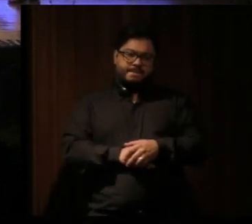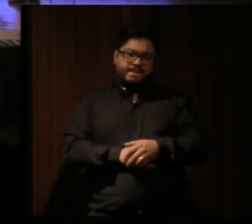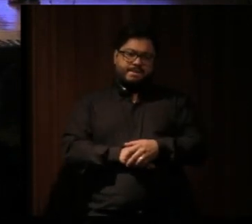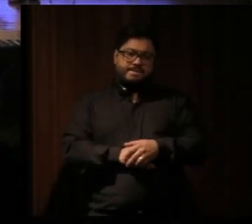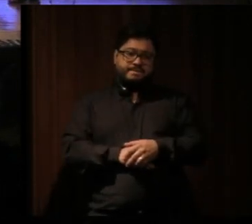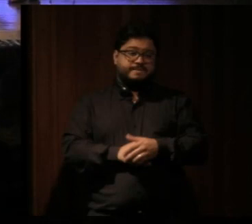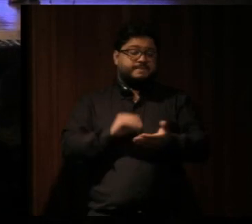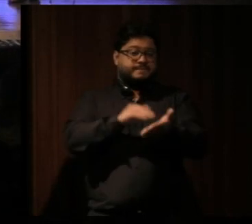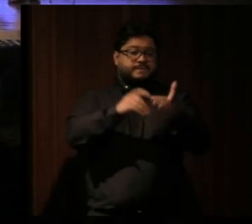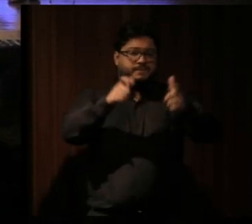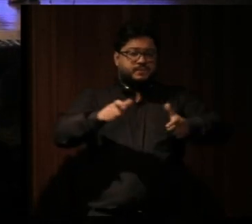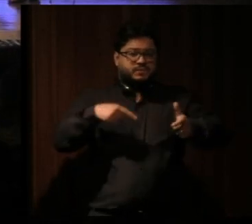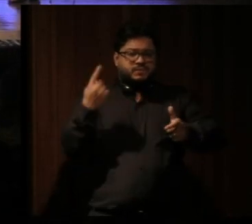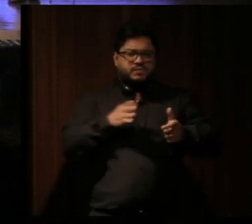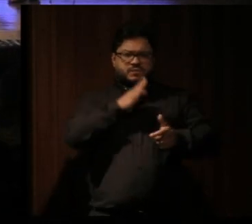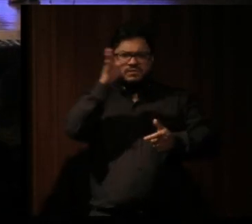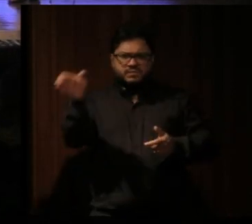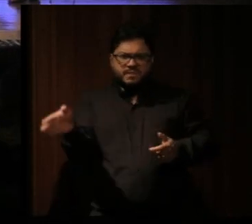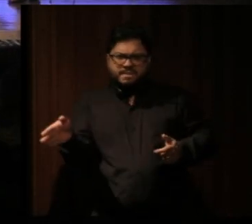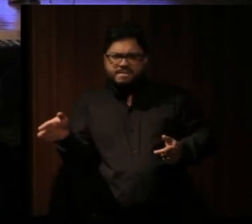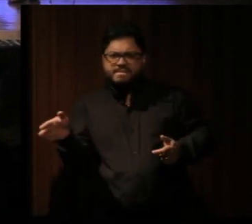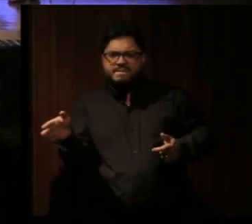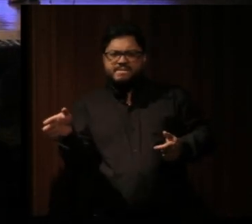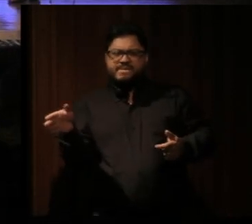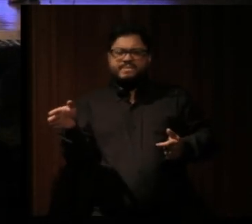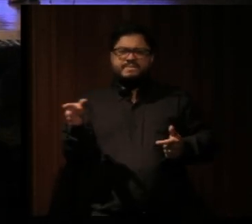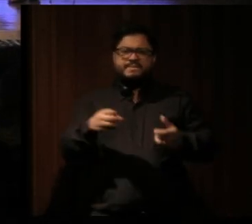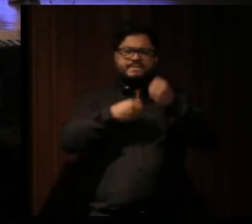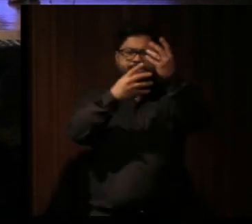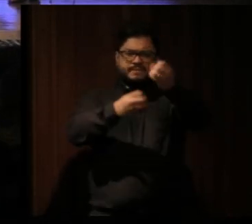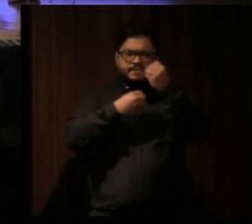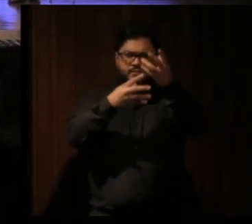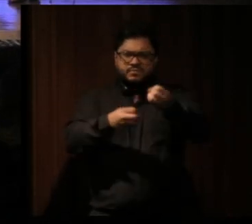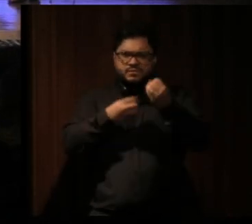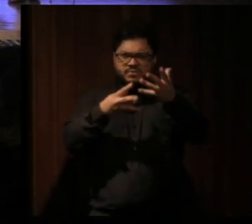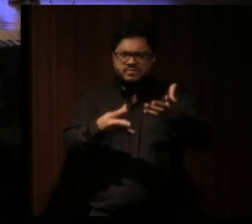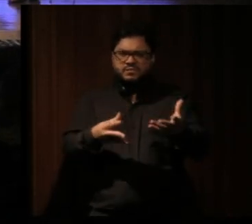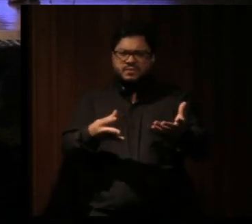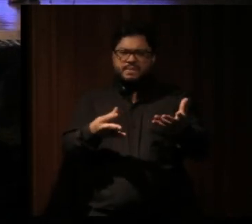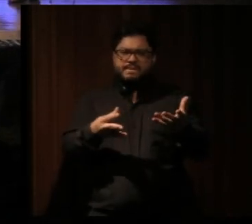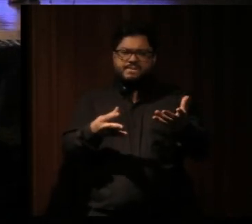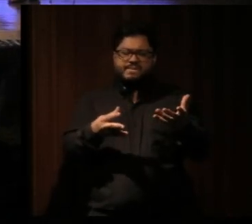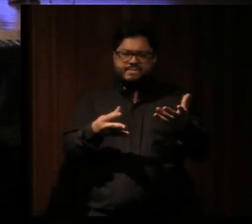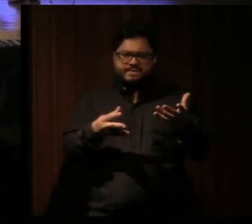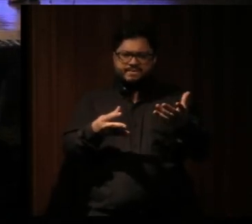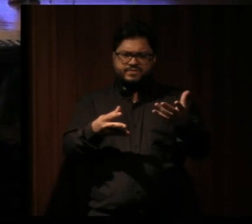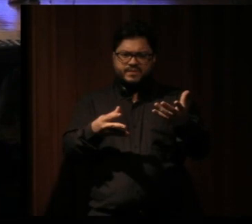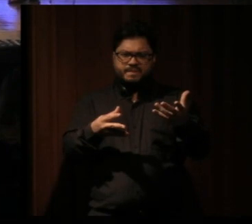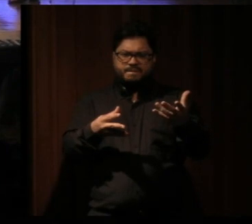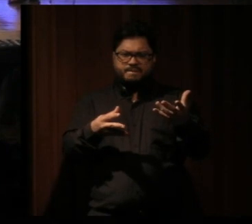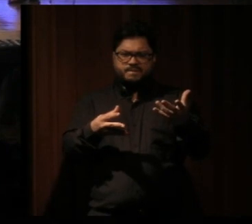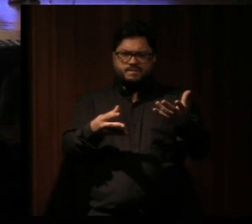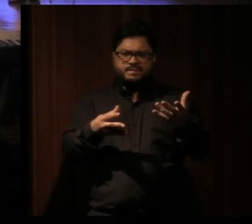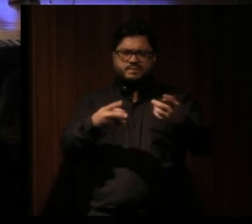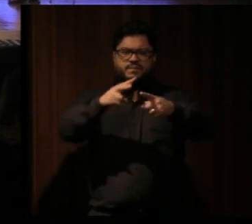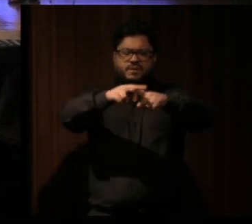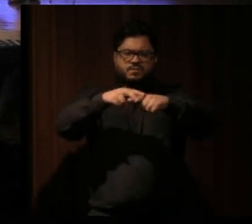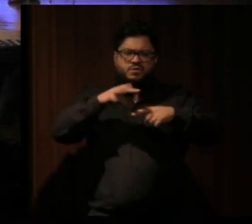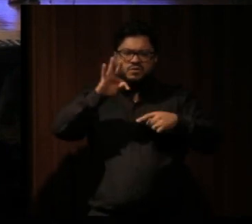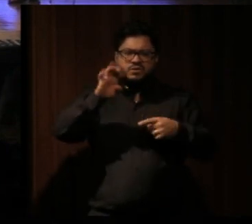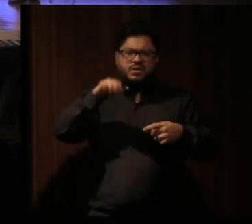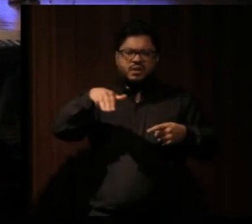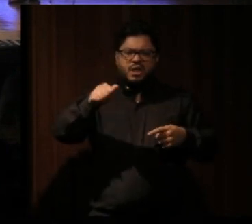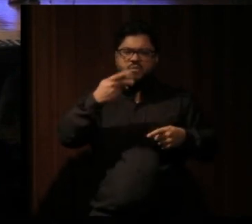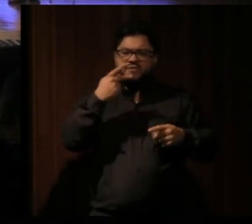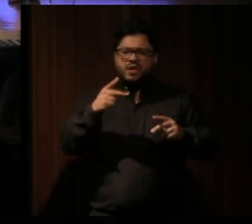até onde a gente pode ir eh com a informação né né e por isso que a Telma falou